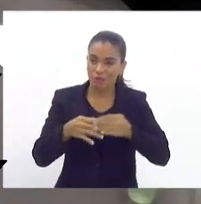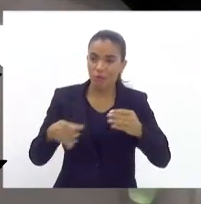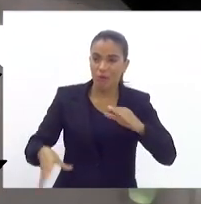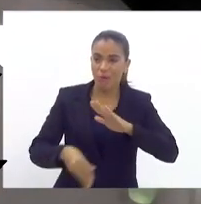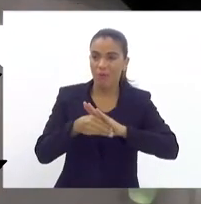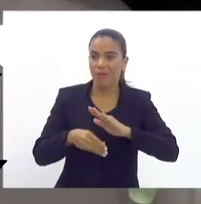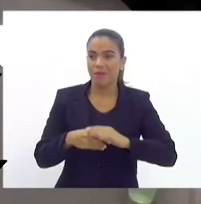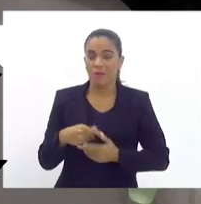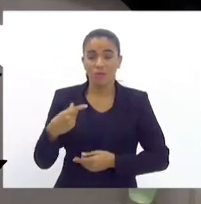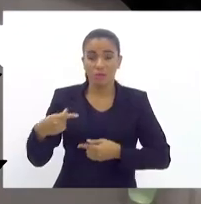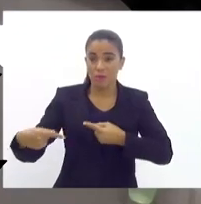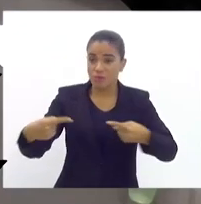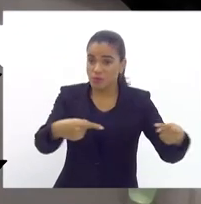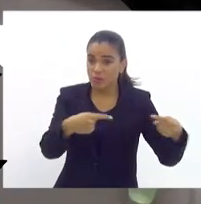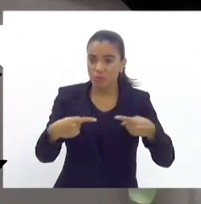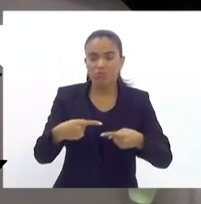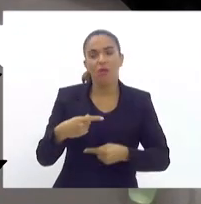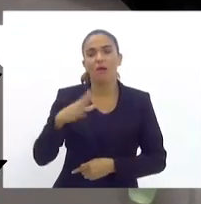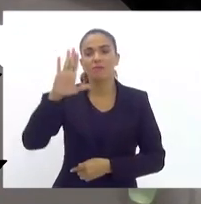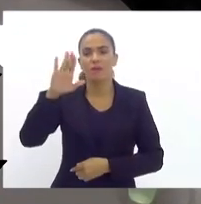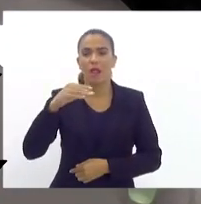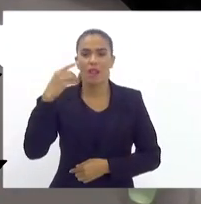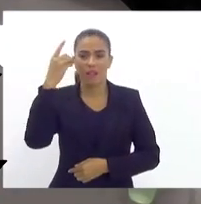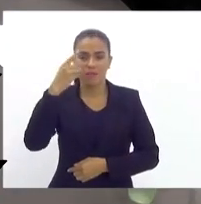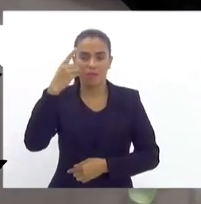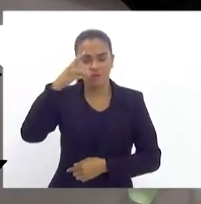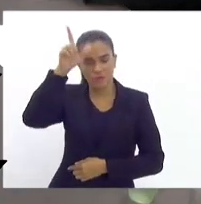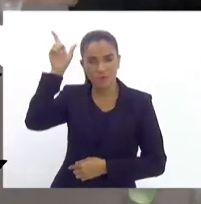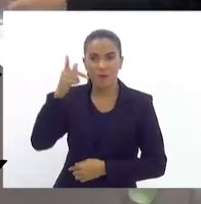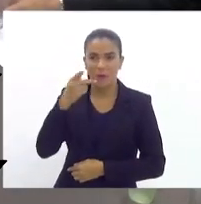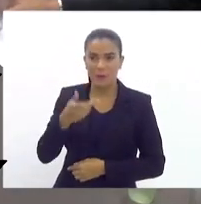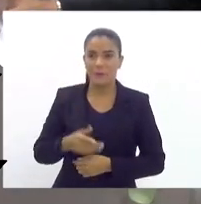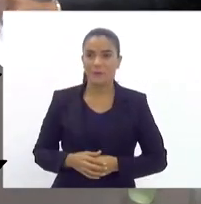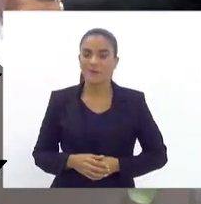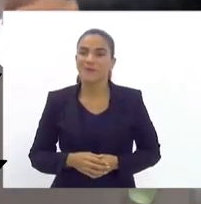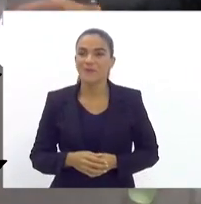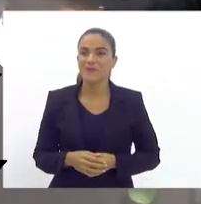discussão. Senhor presidente. Deputado Luiz Paulo.